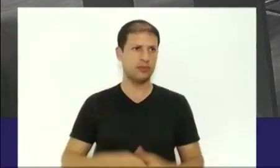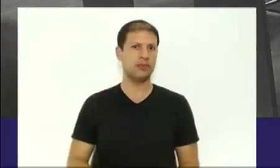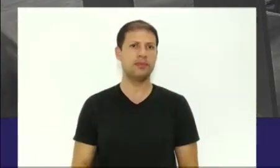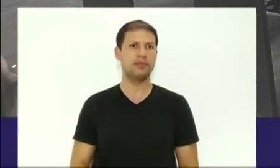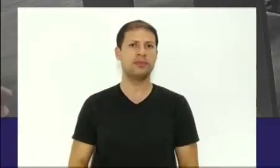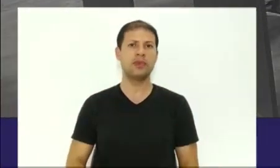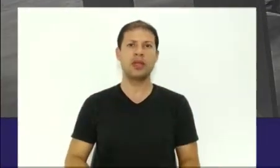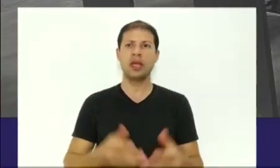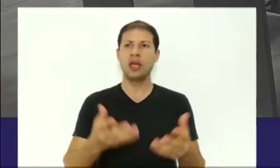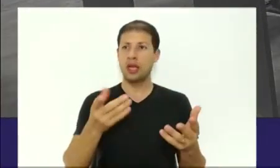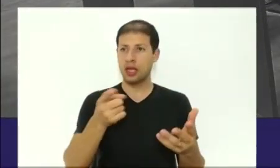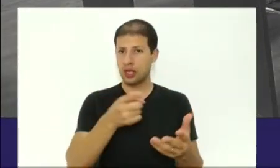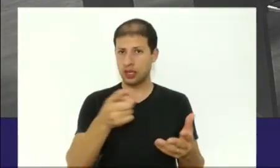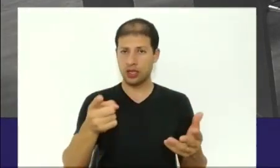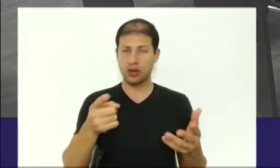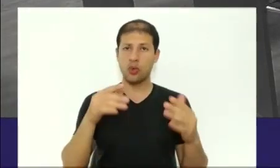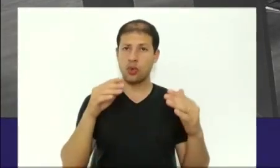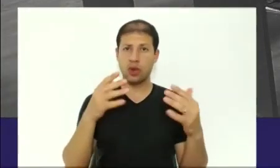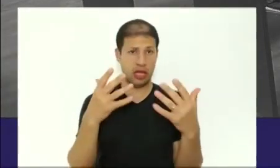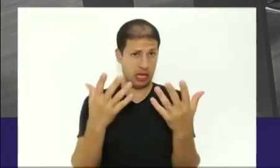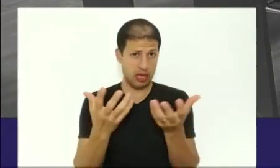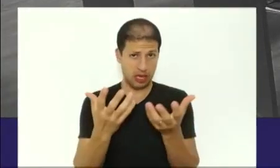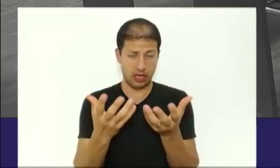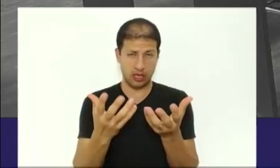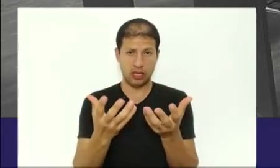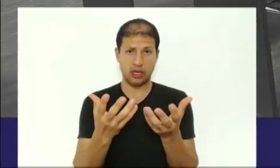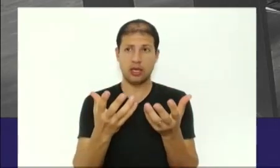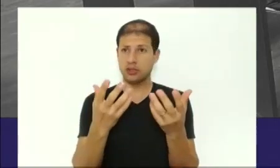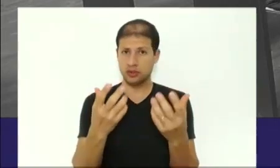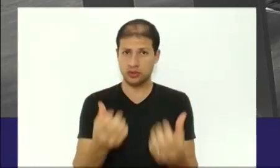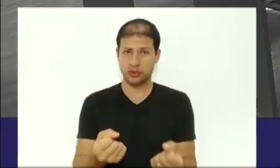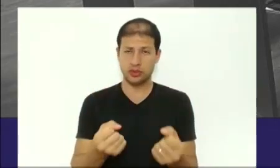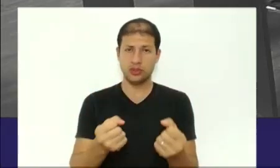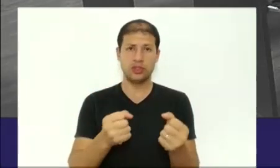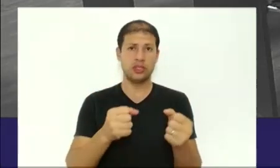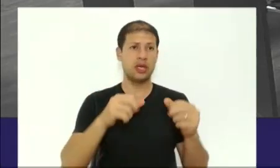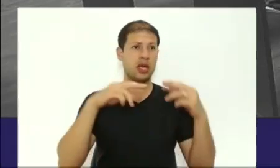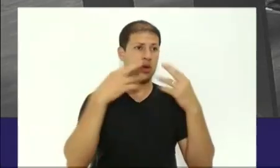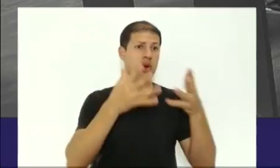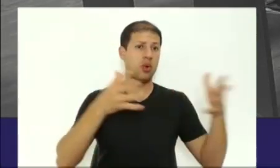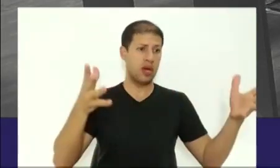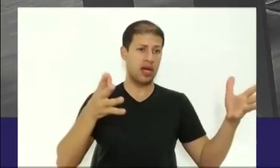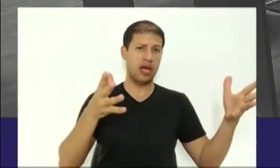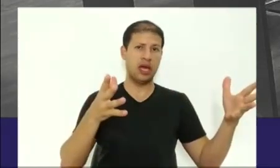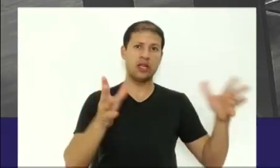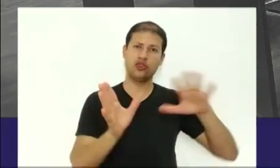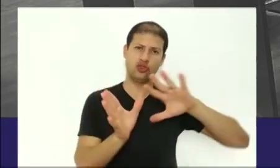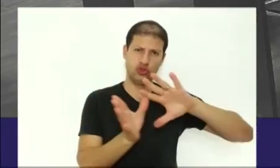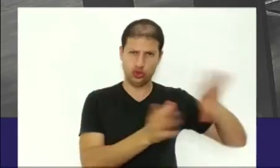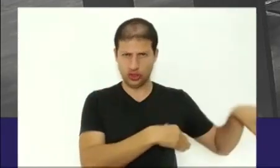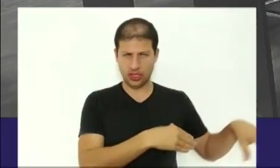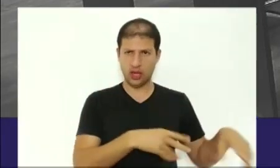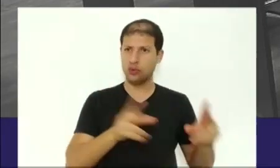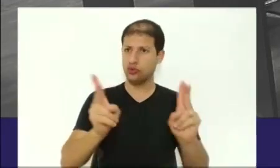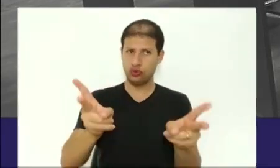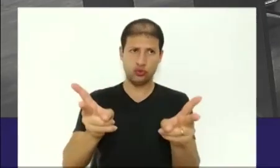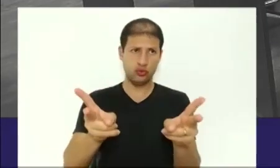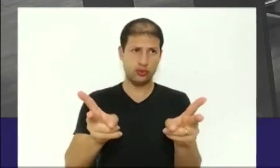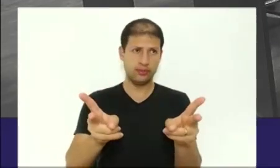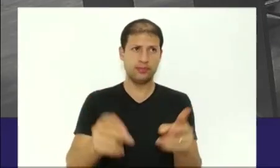que forem favoráveis à supressão do grande expediente, permaneçam como estão.